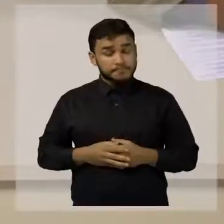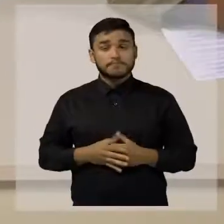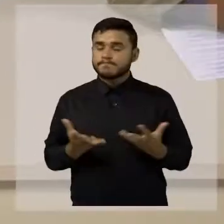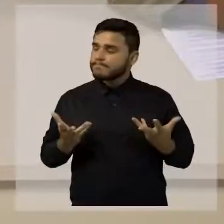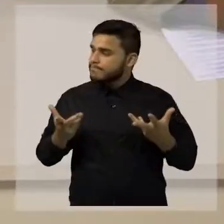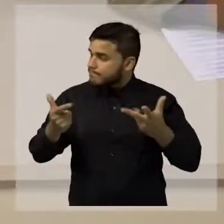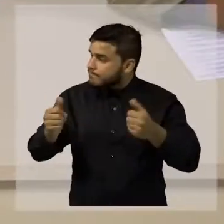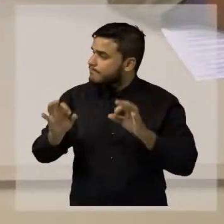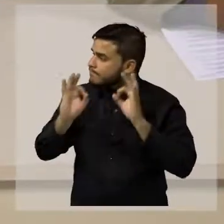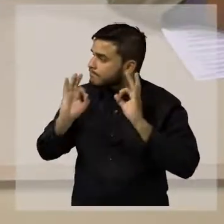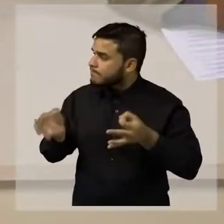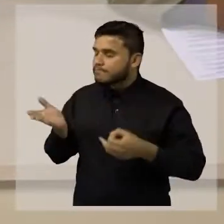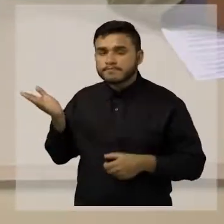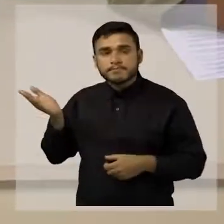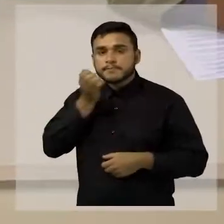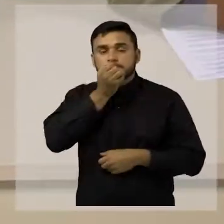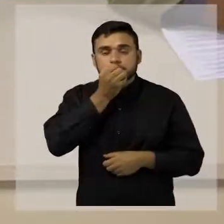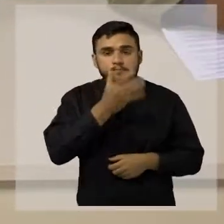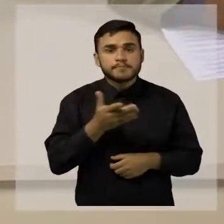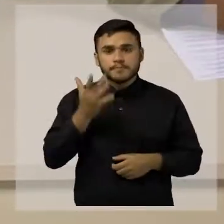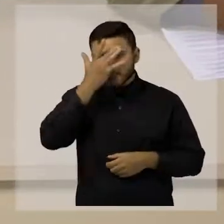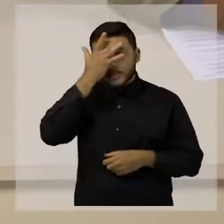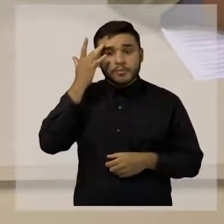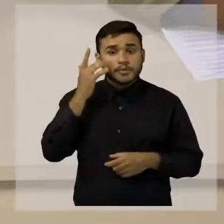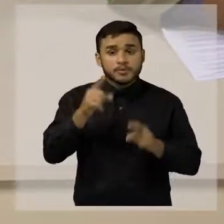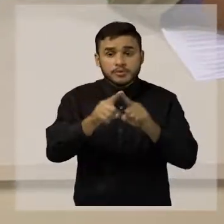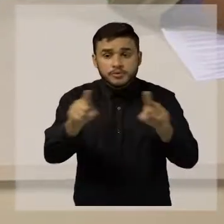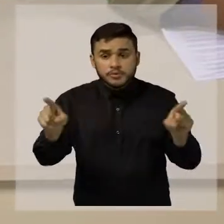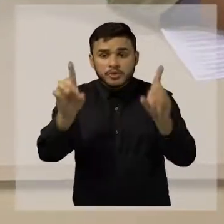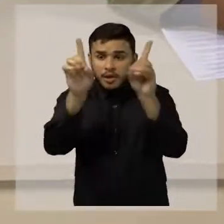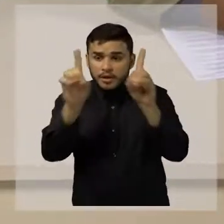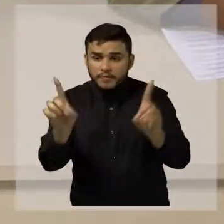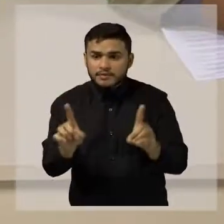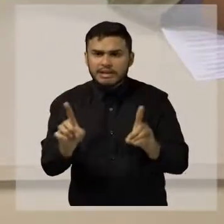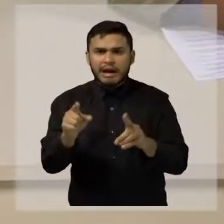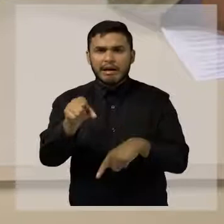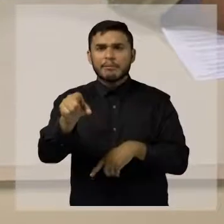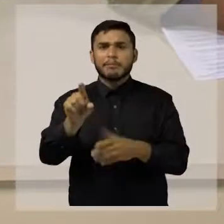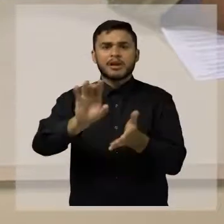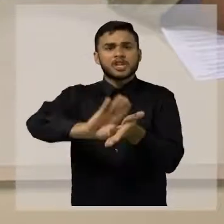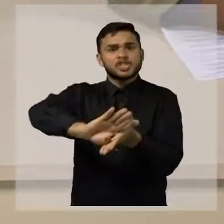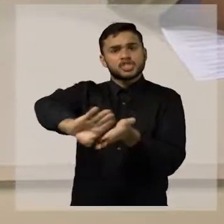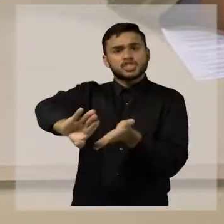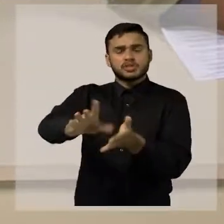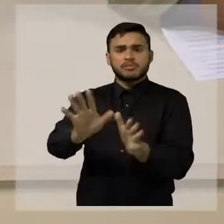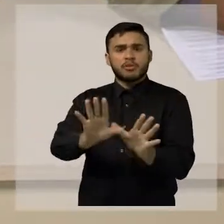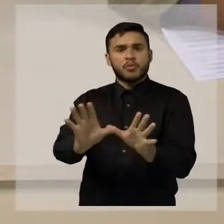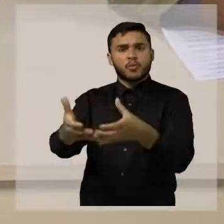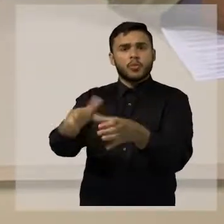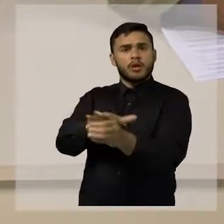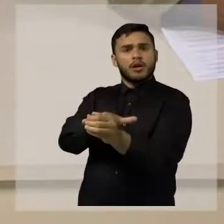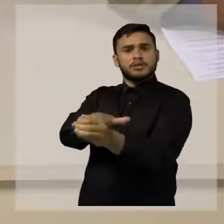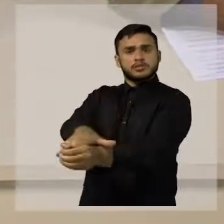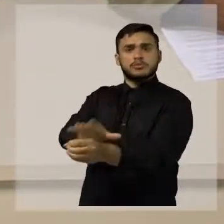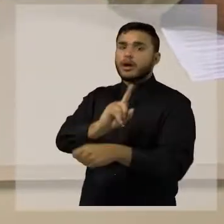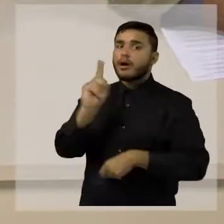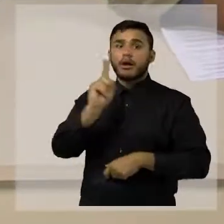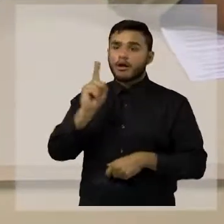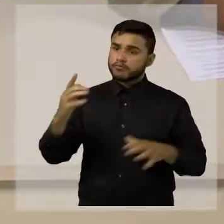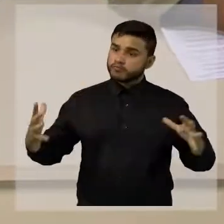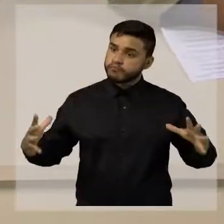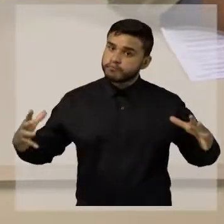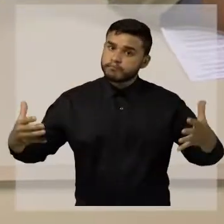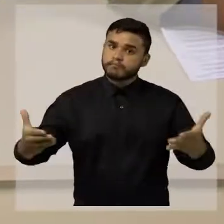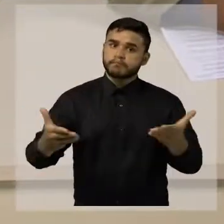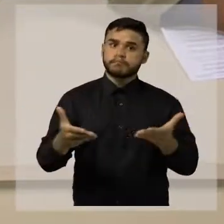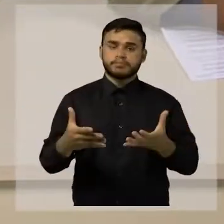você acolhe aquela pessoa com deficiência. Eu também sou deficiente. Inclui todas as pessoas, né? Eu também sou deficiente físico e eu sei como é difícil